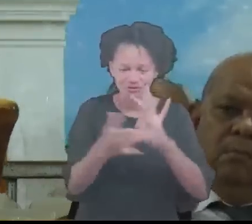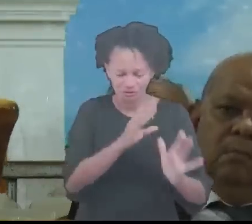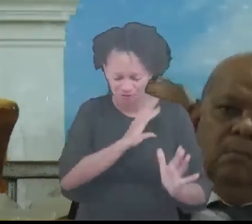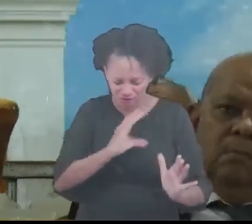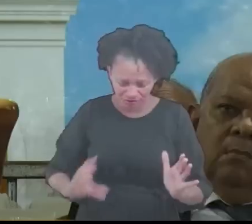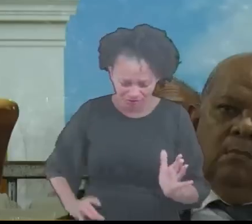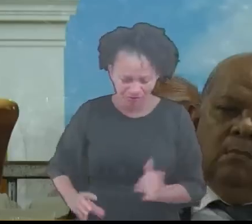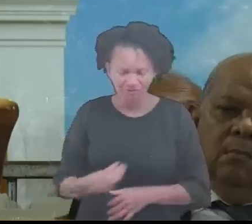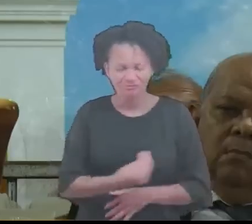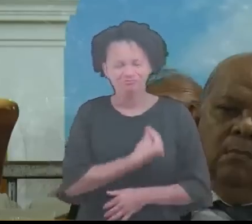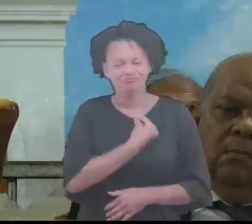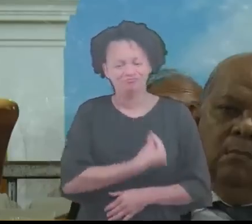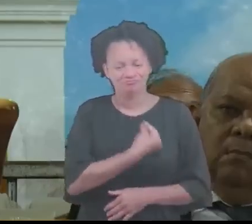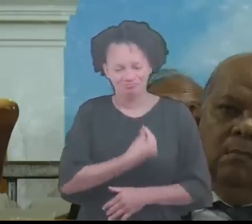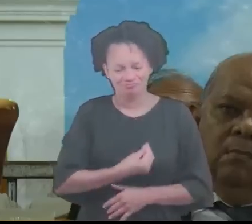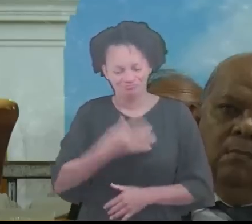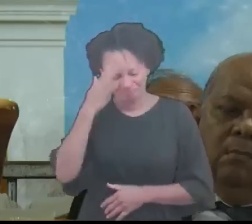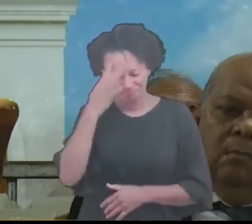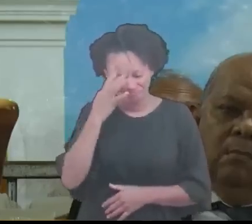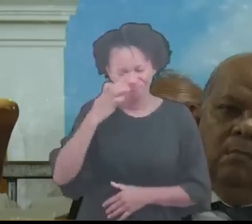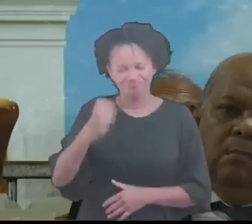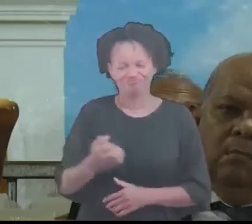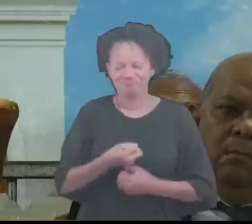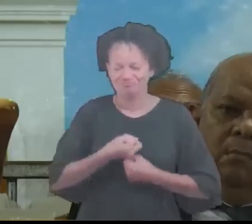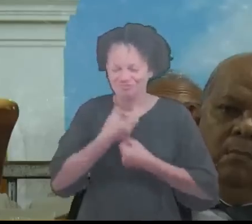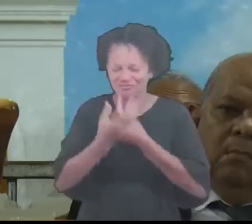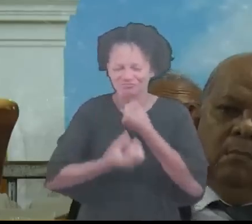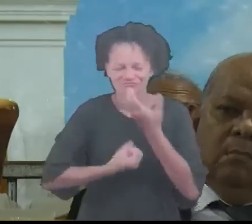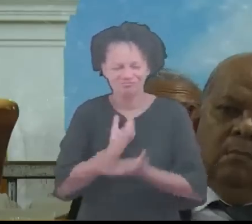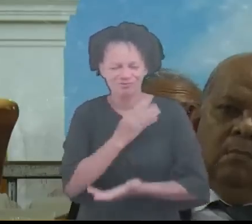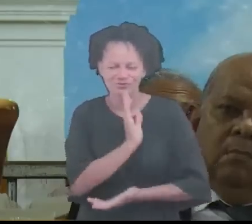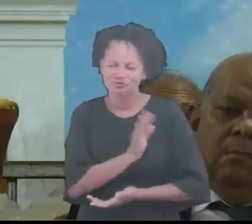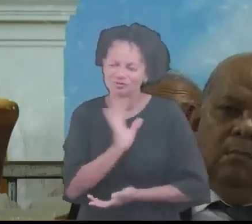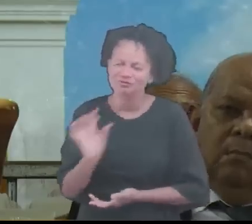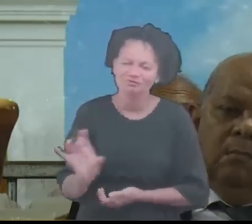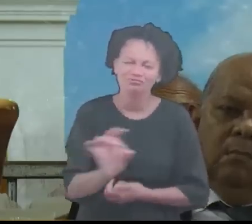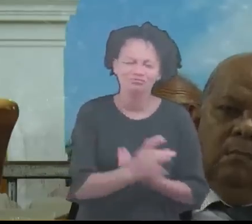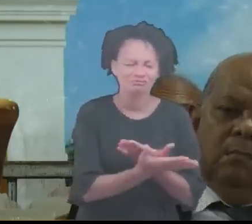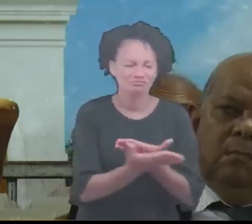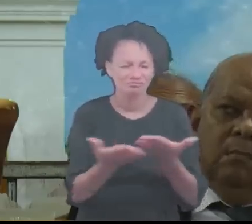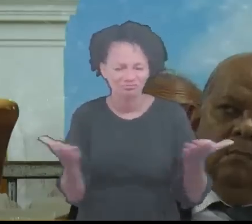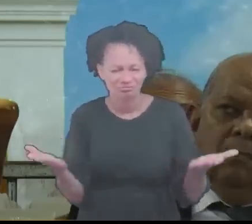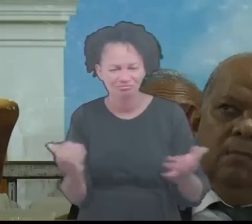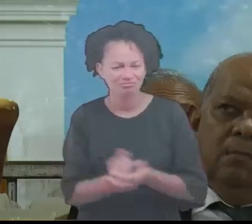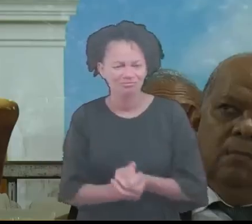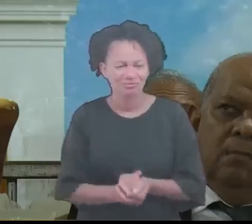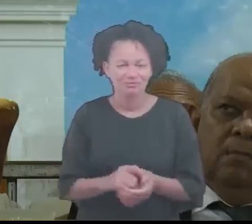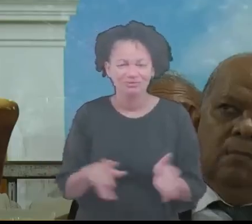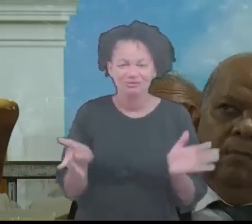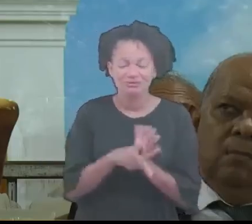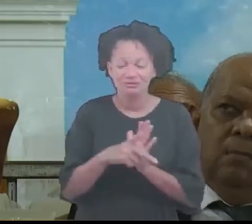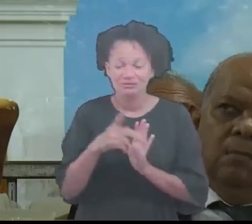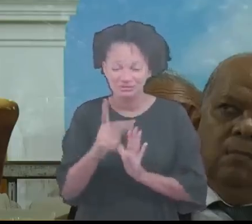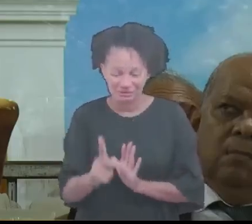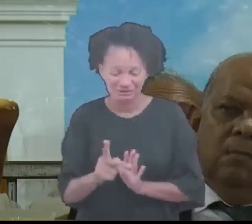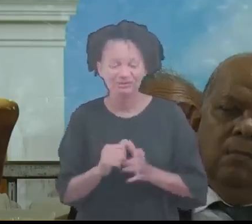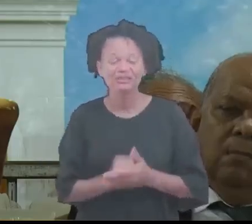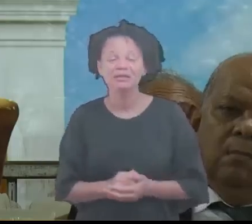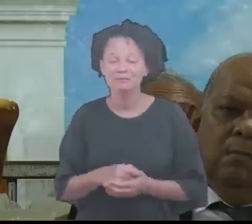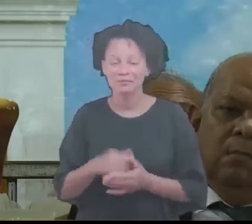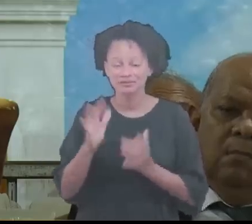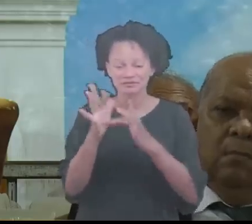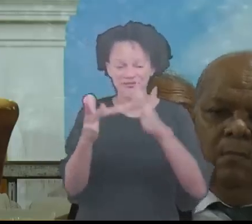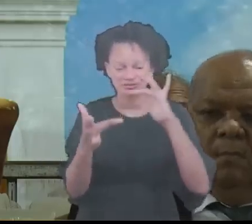habite pela fé nos vossos corações. Não é passeio, é para que Cristo